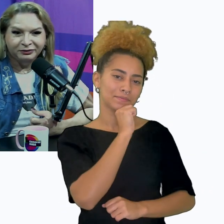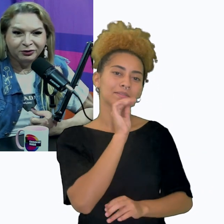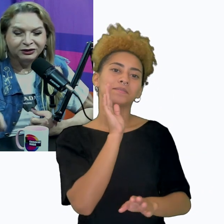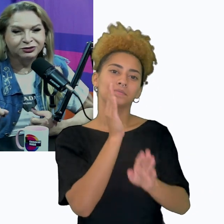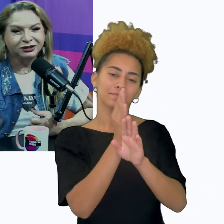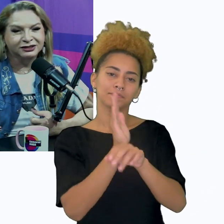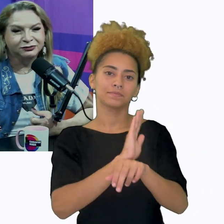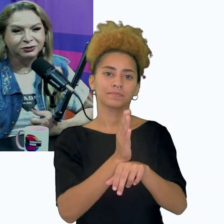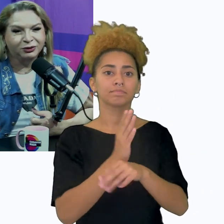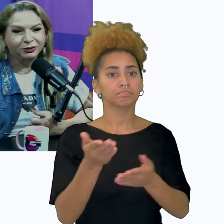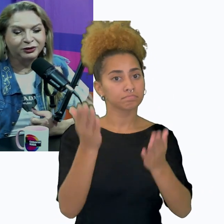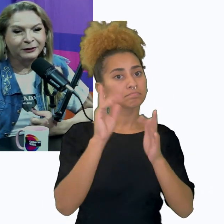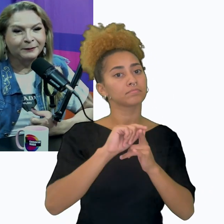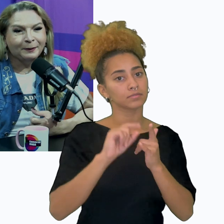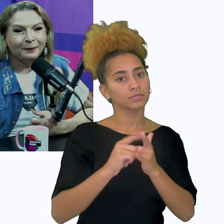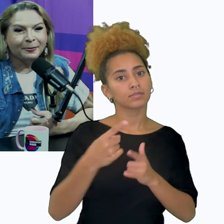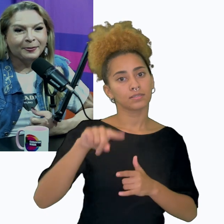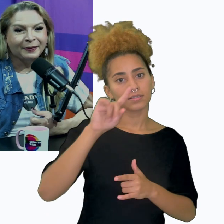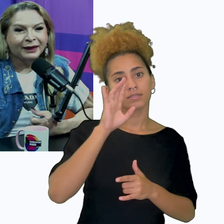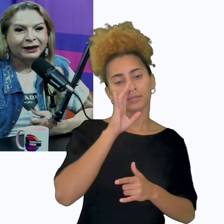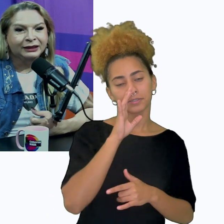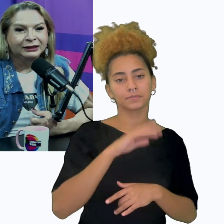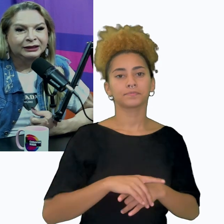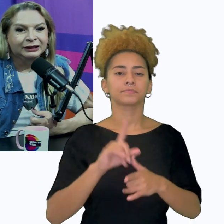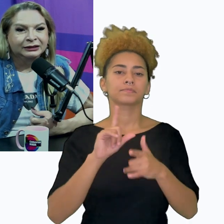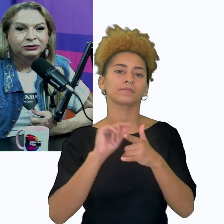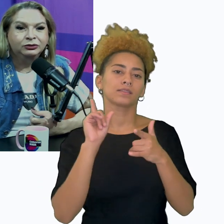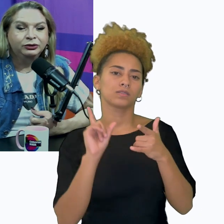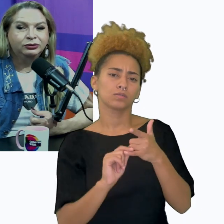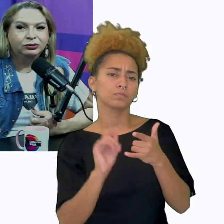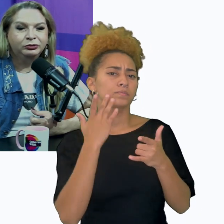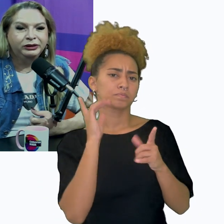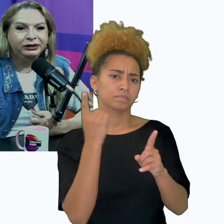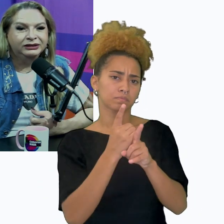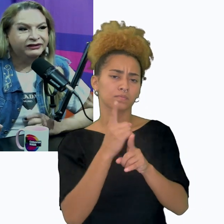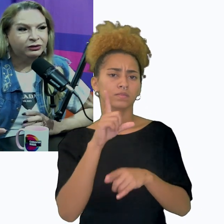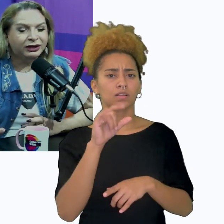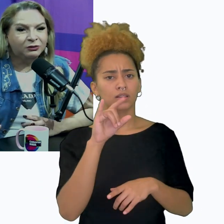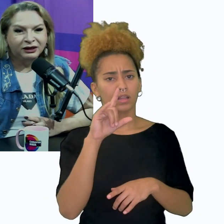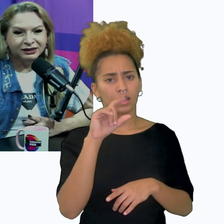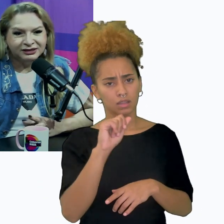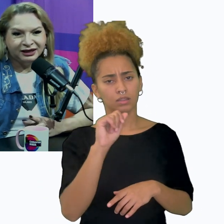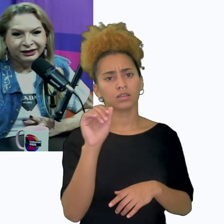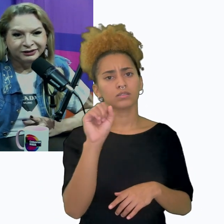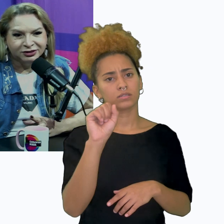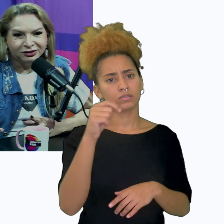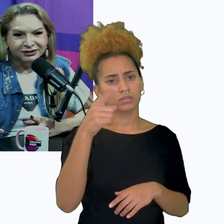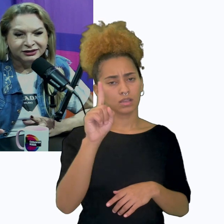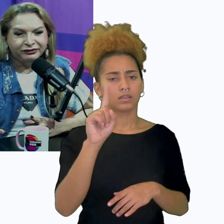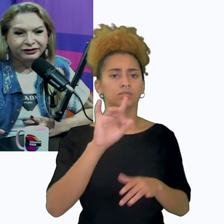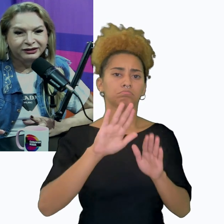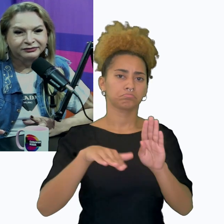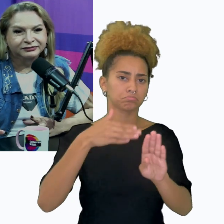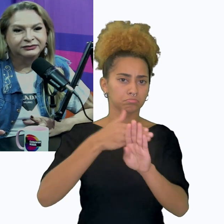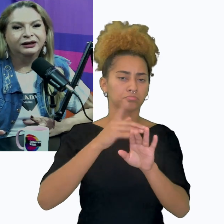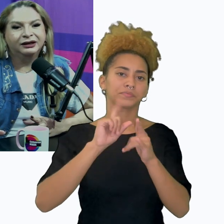mãe por conta do Chiraci. Dá o teu YouTube para o pessoal já. No YouTube você vai encontrar como Laila Sá, é só se inscrever. O